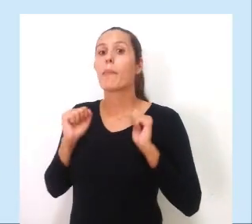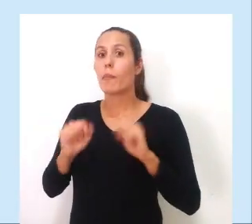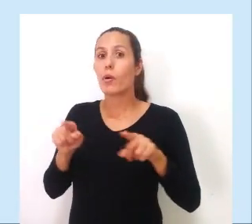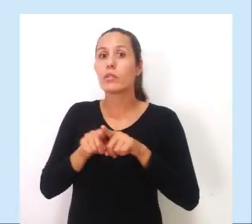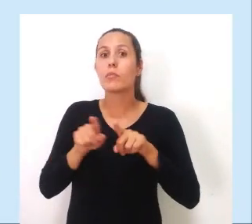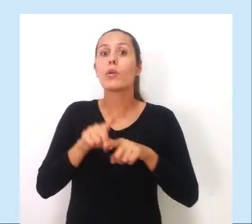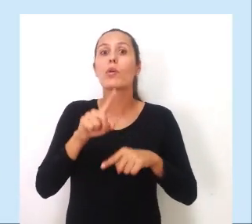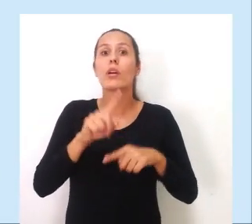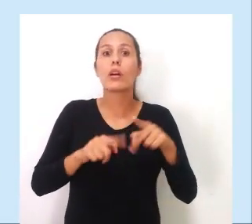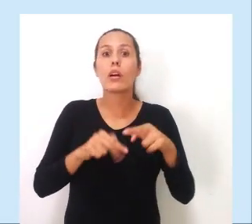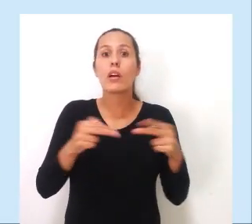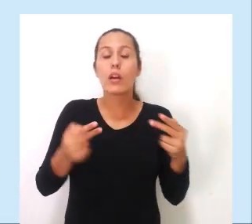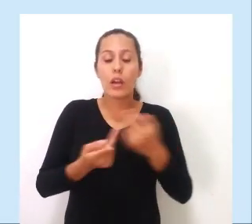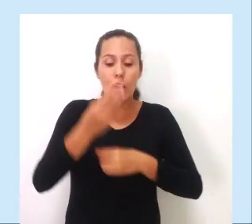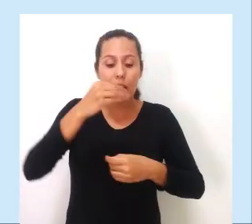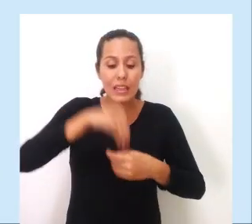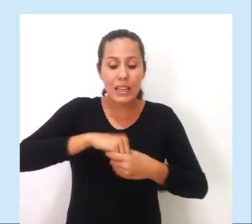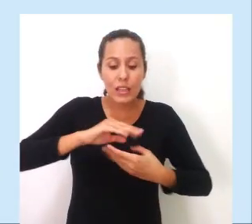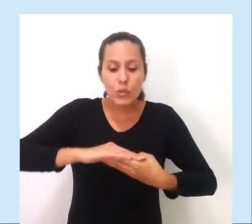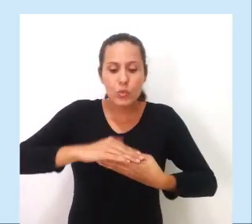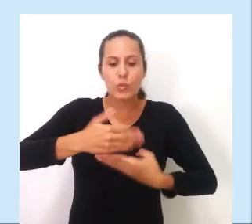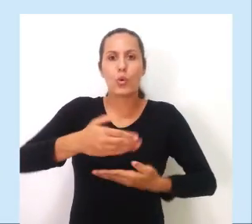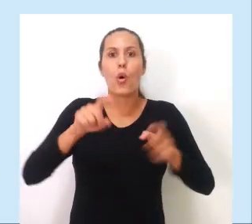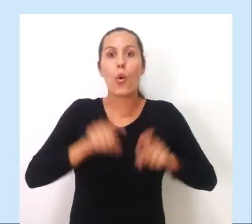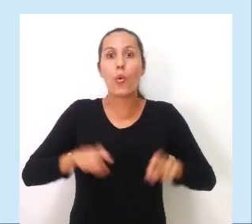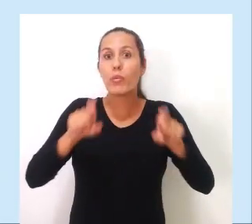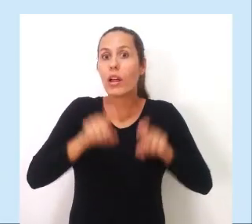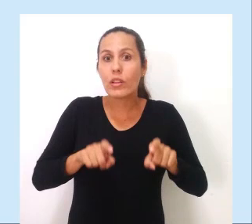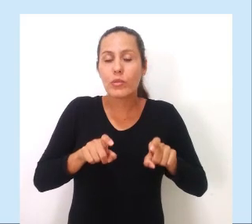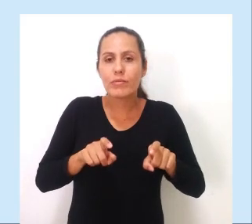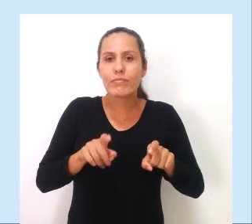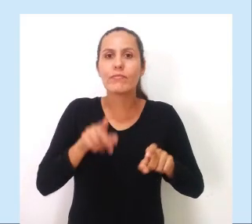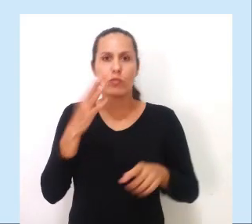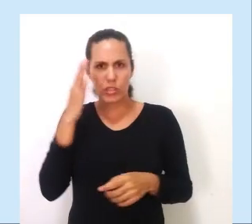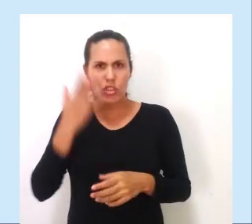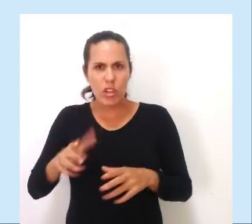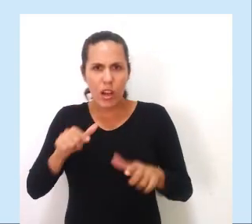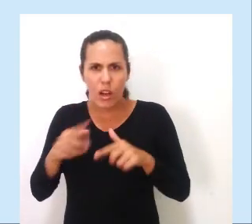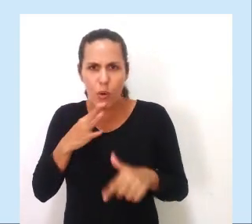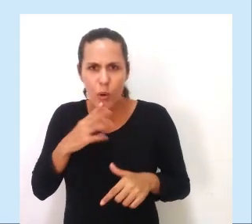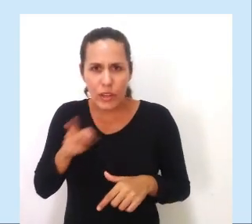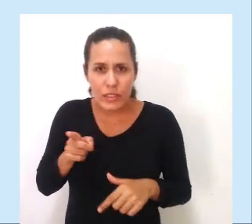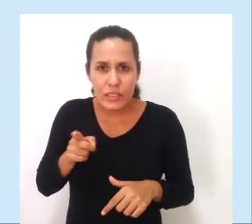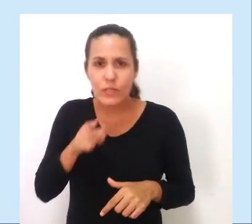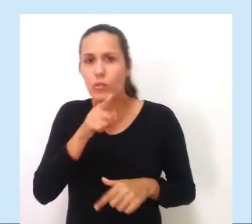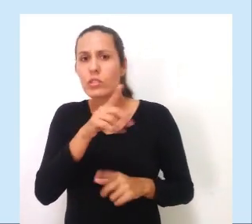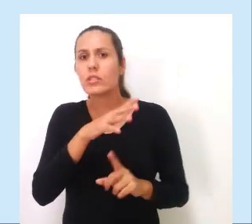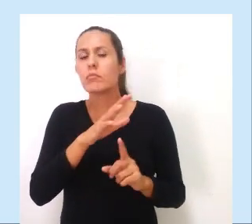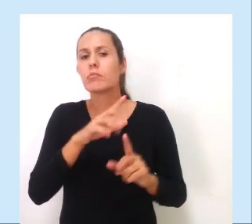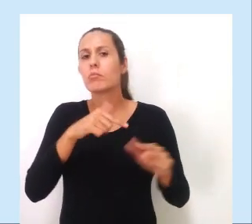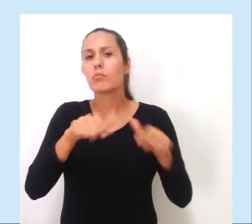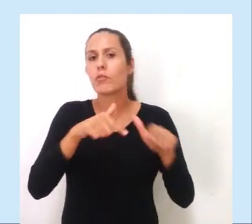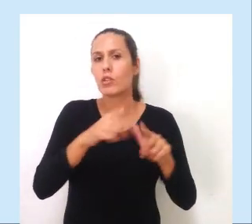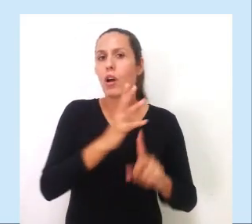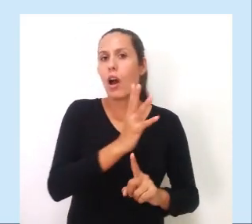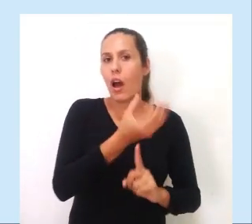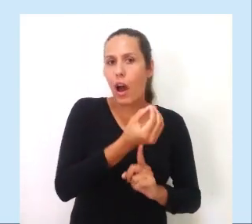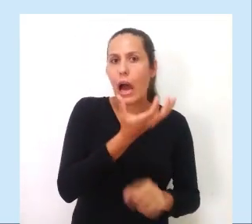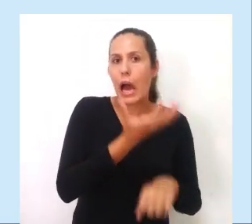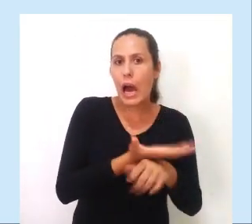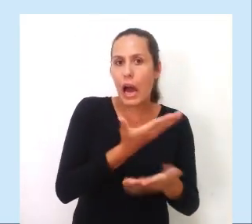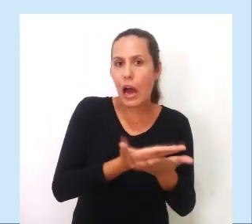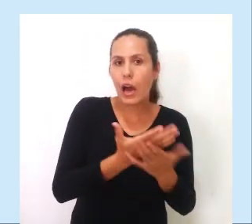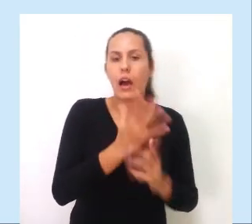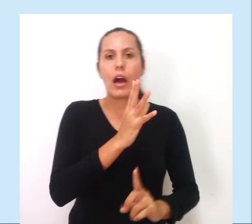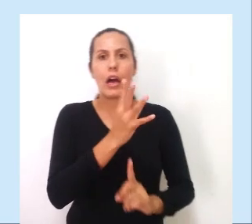argila também ela está na fabricação de computadores. Alguém já trabalhou com argila? Com a professora de artes? É bem